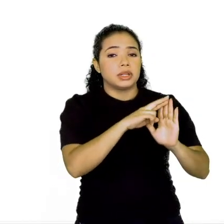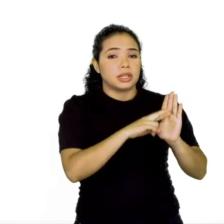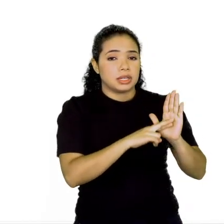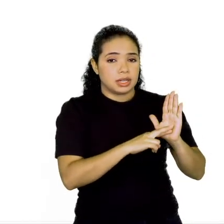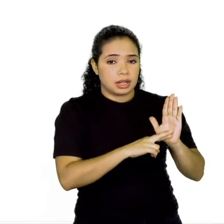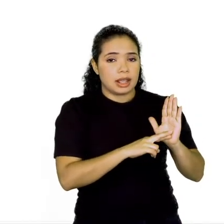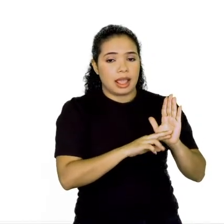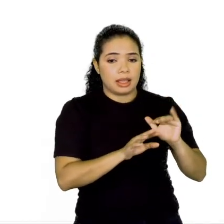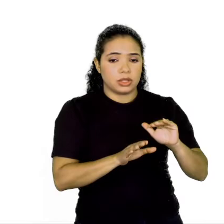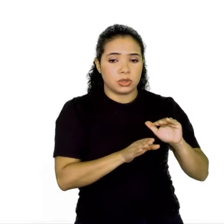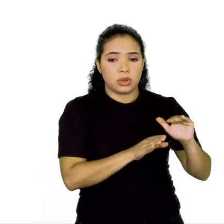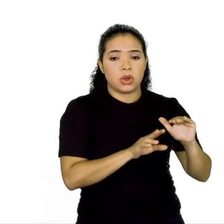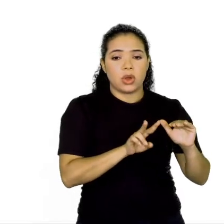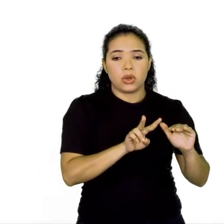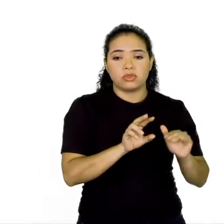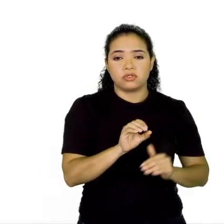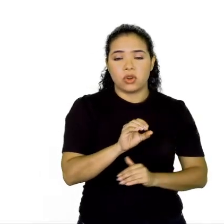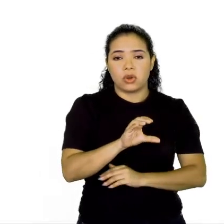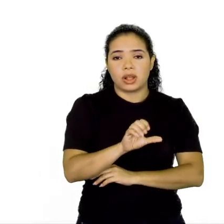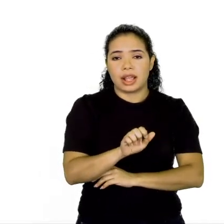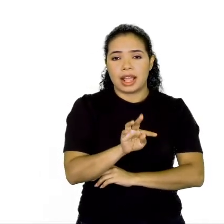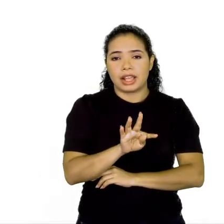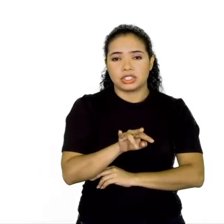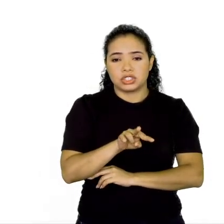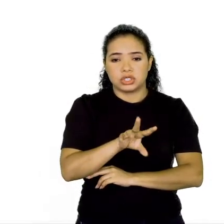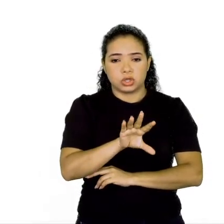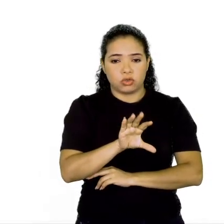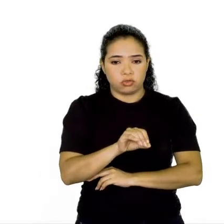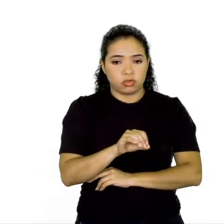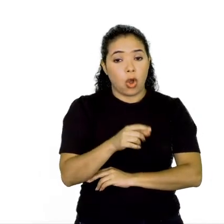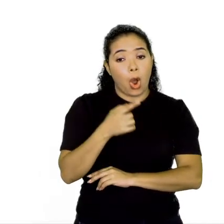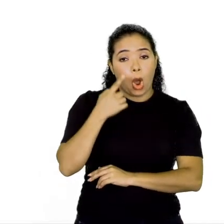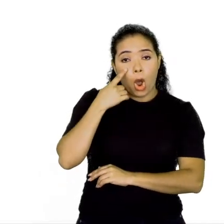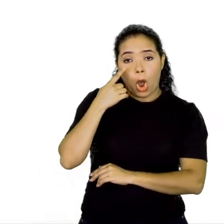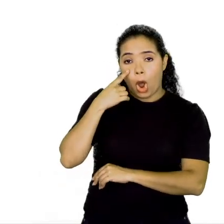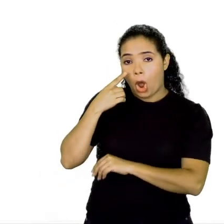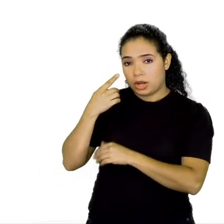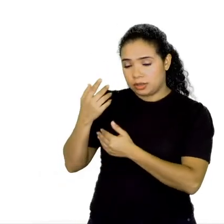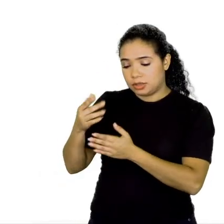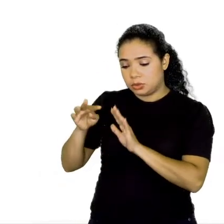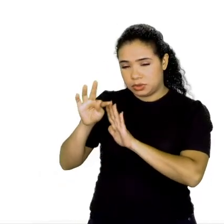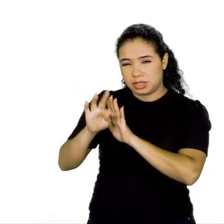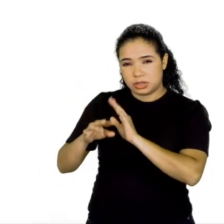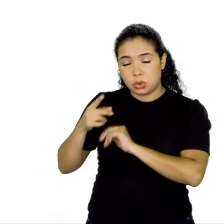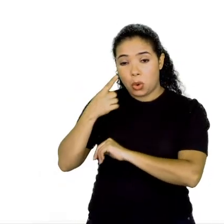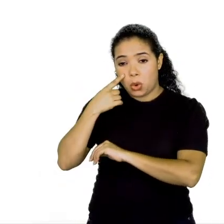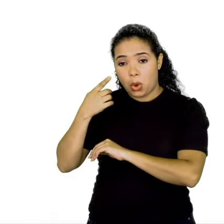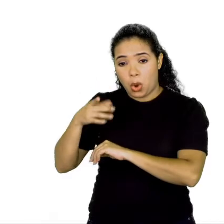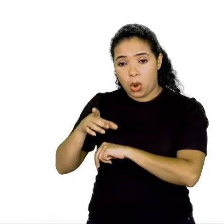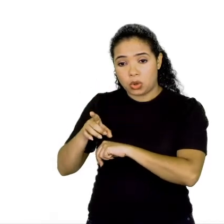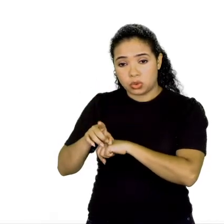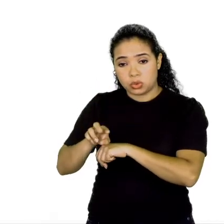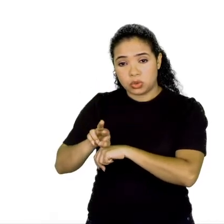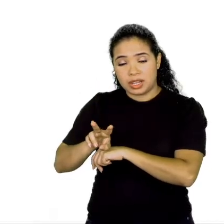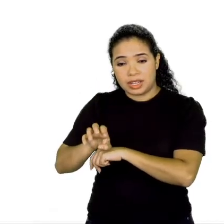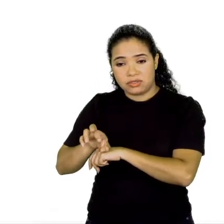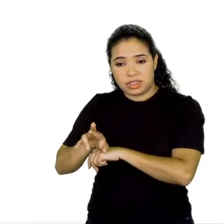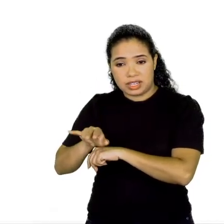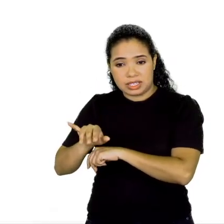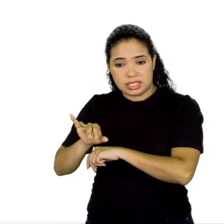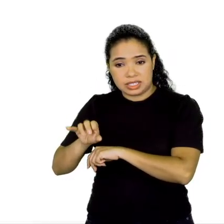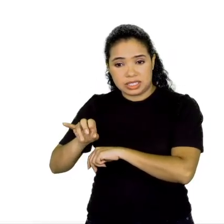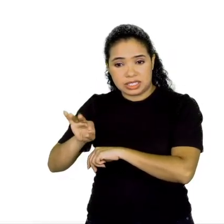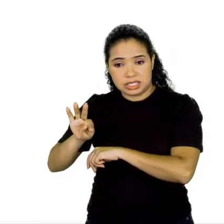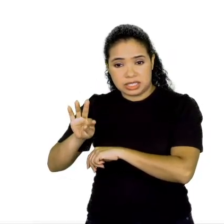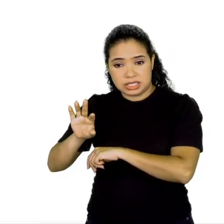vocativo, veja isso aí. Olhe, Dona Evarista, disse o Padre Lopes. Então, o vocativo é o termo que fala com alguém no discurso. Sempre que você